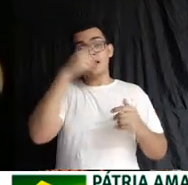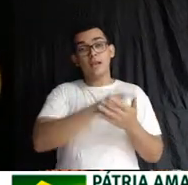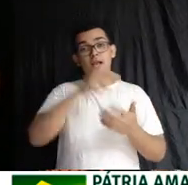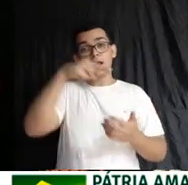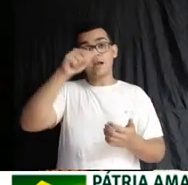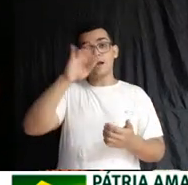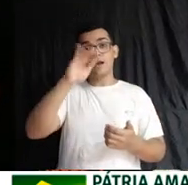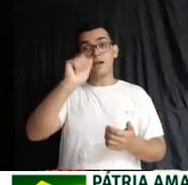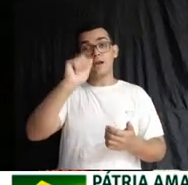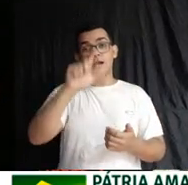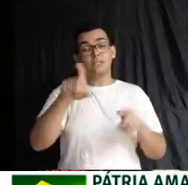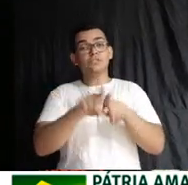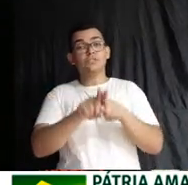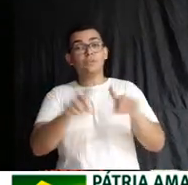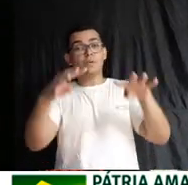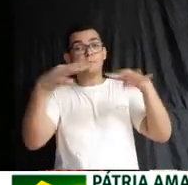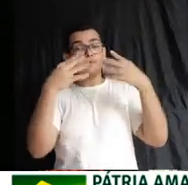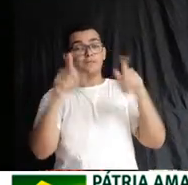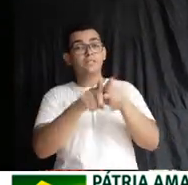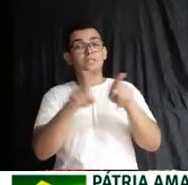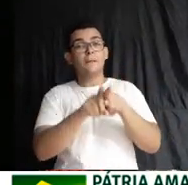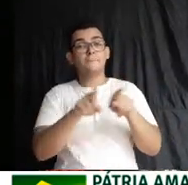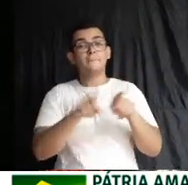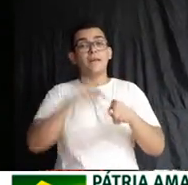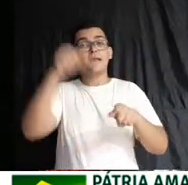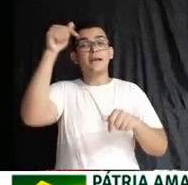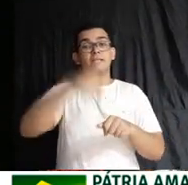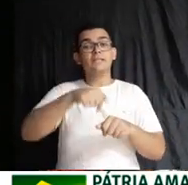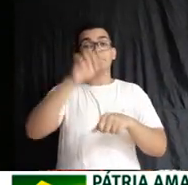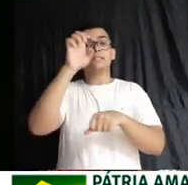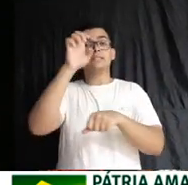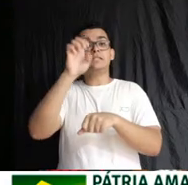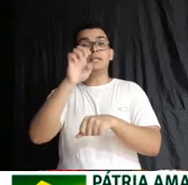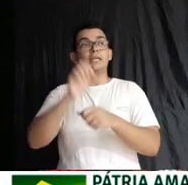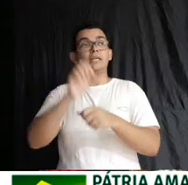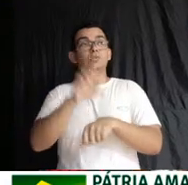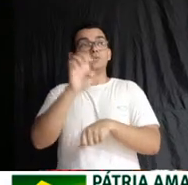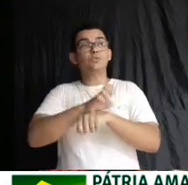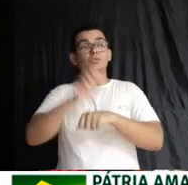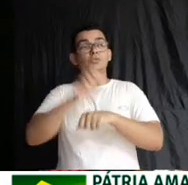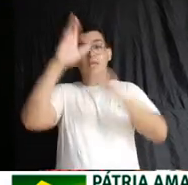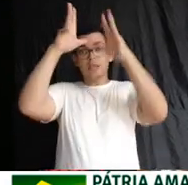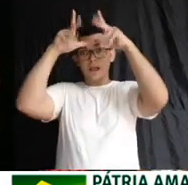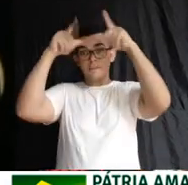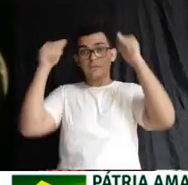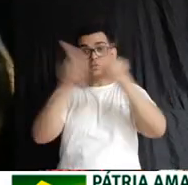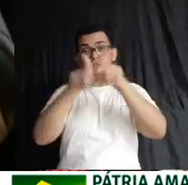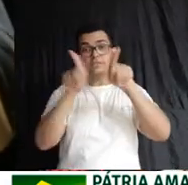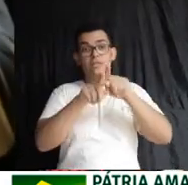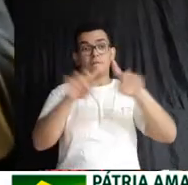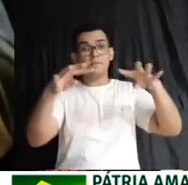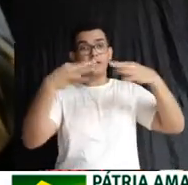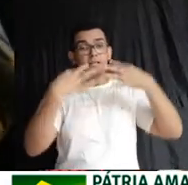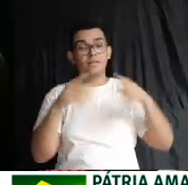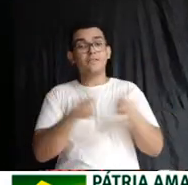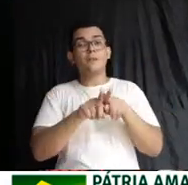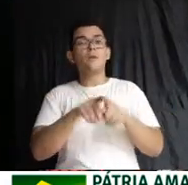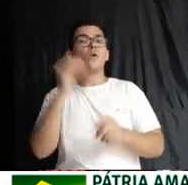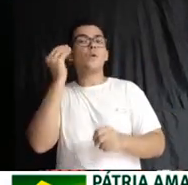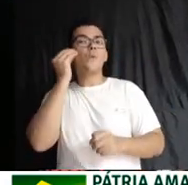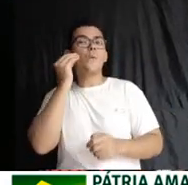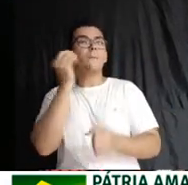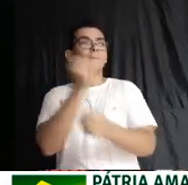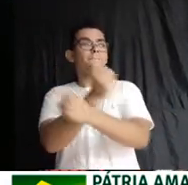Aqui do Amazonas também está assistindo nossa live. Um beijo no coração de vocês, bebê. vai compartilhando aí nossa live,